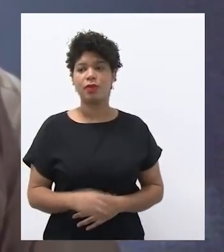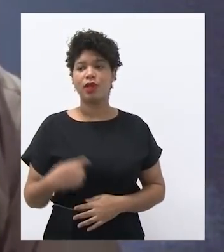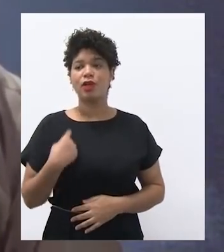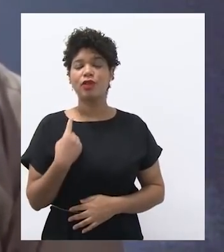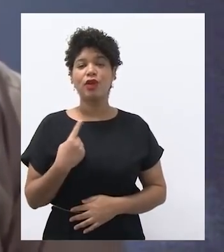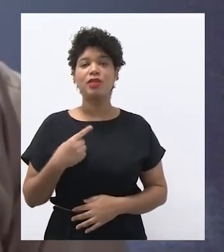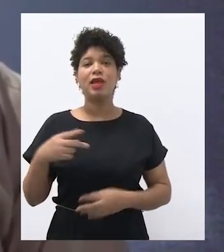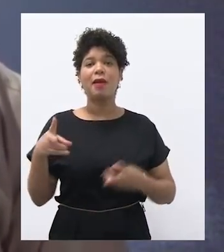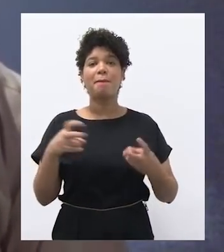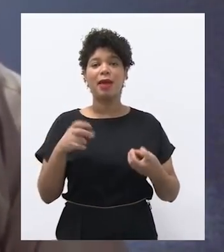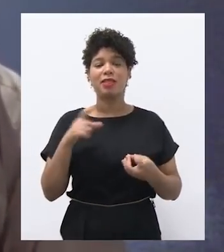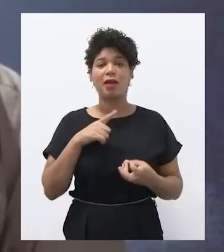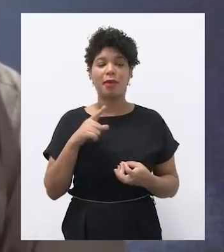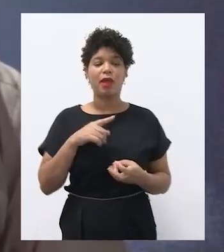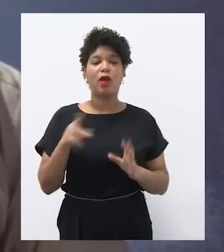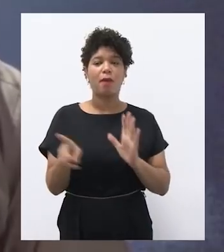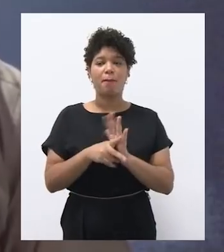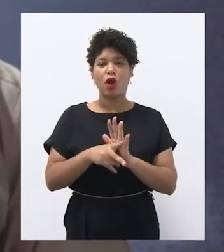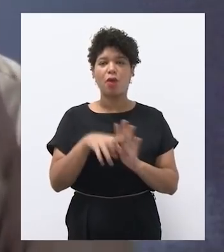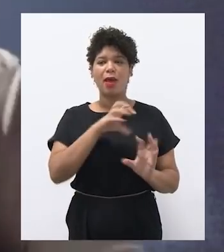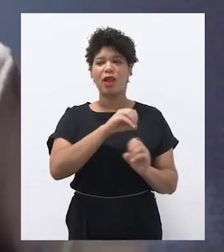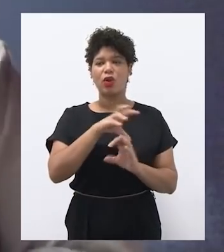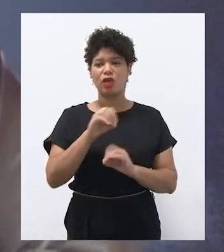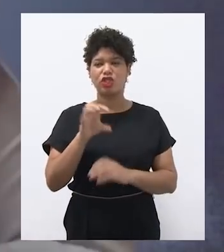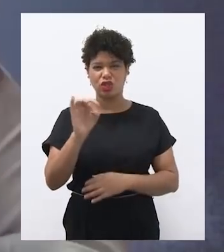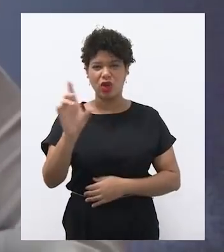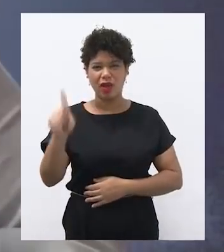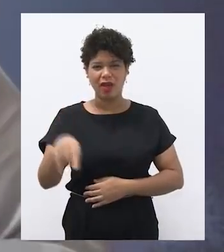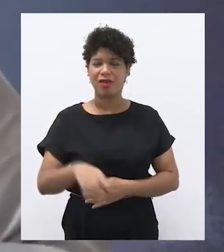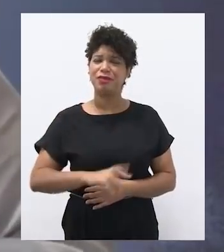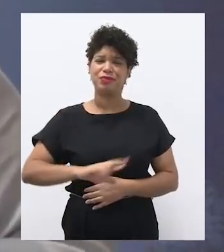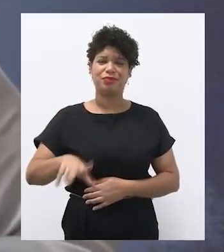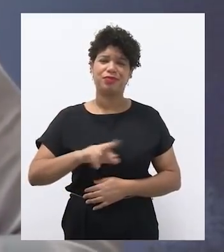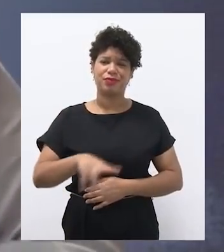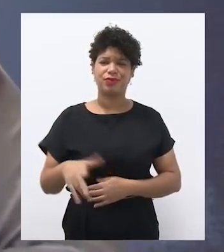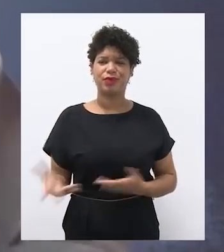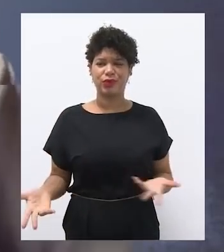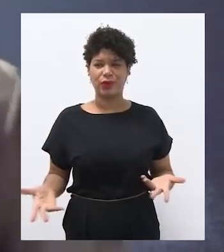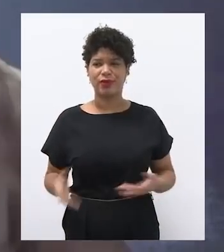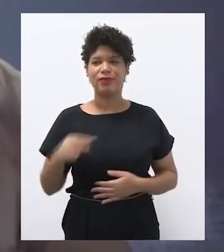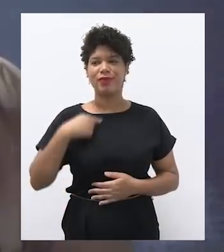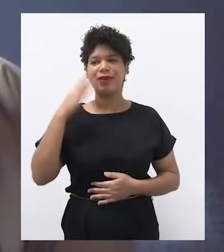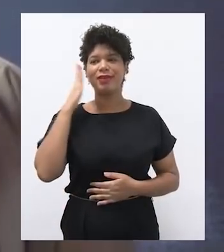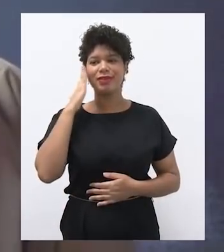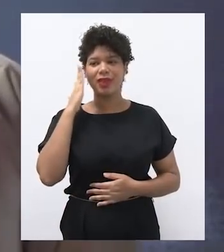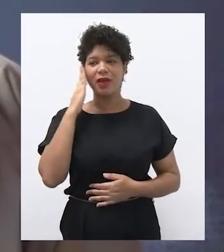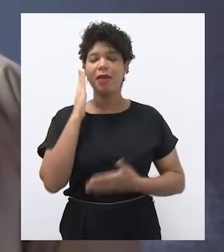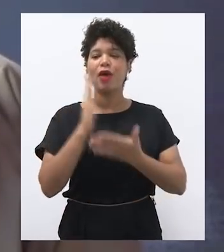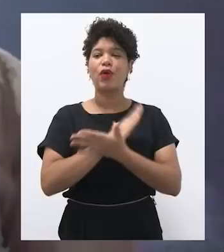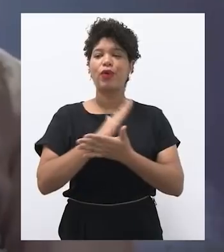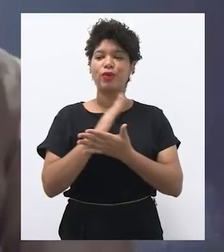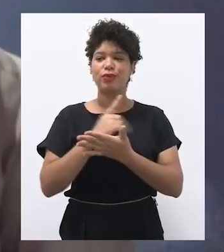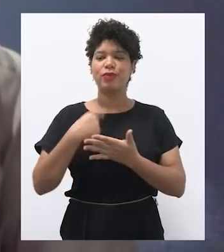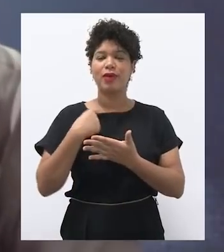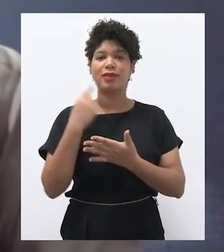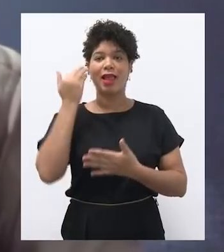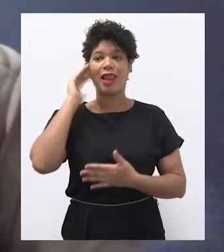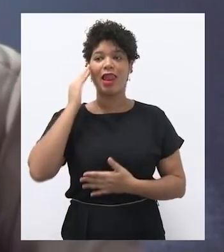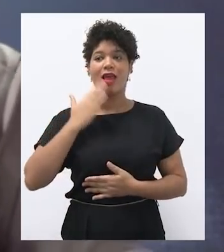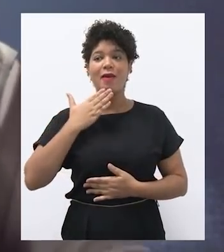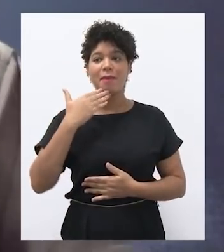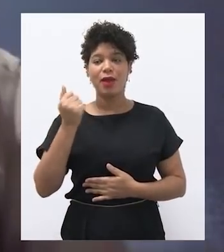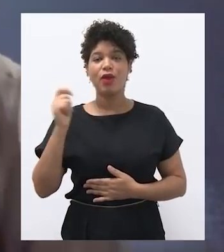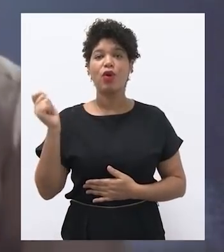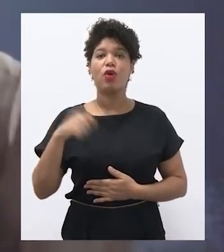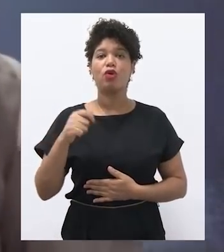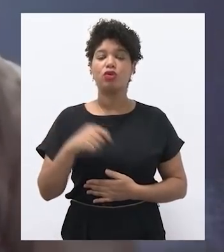nada a ver com a educação. Talvez não. Mas se a gente entender que